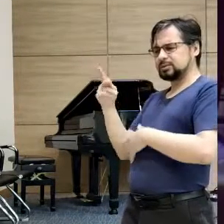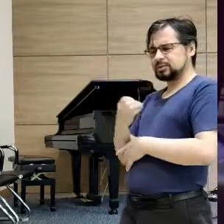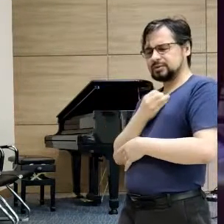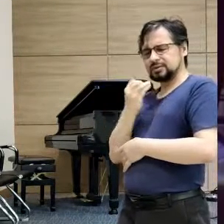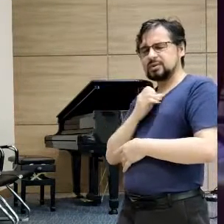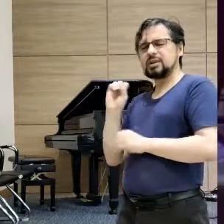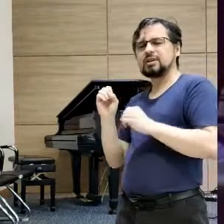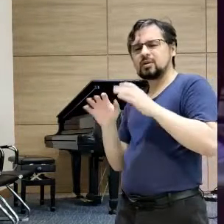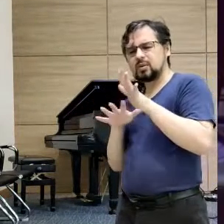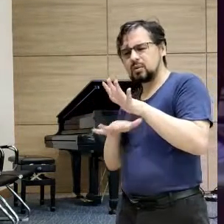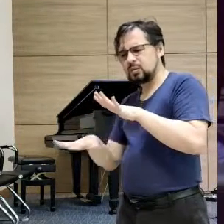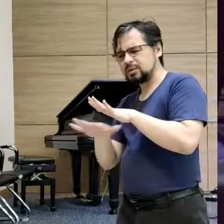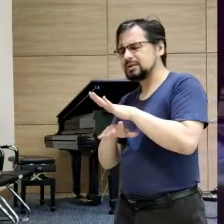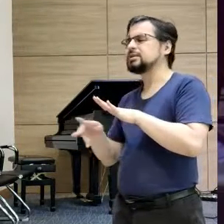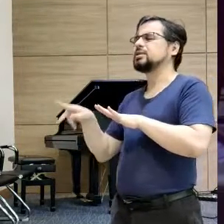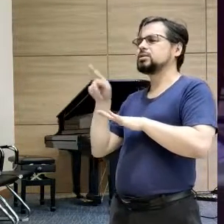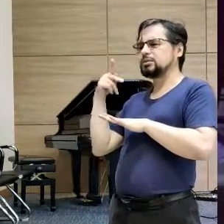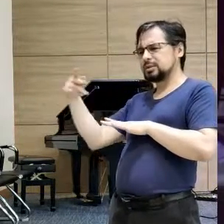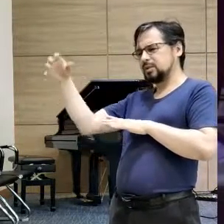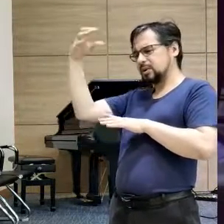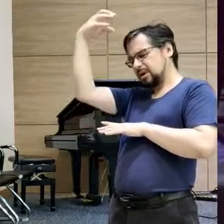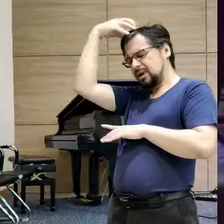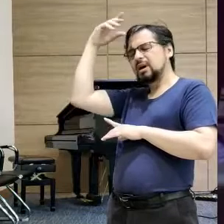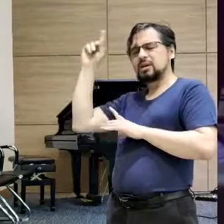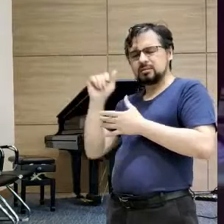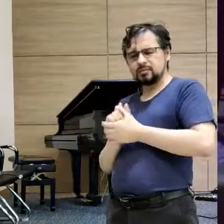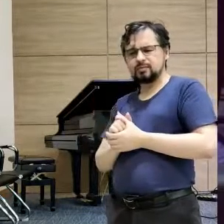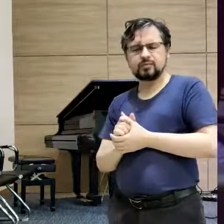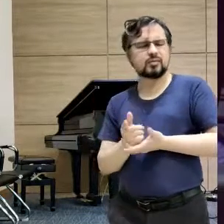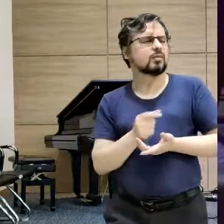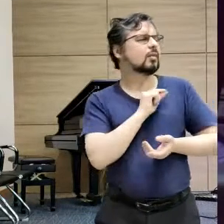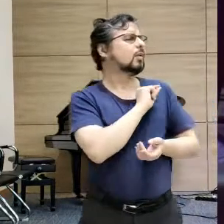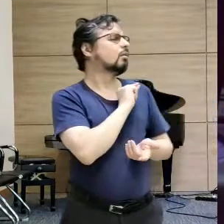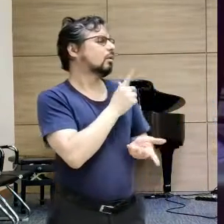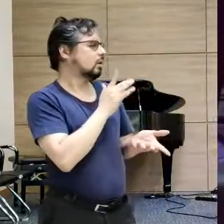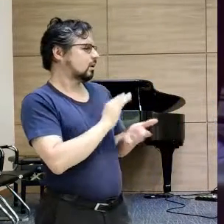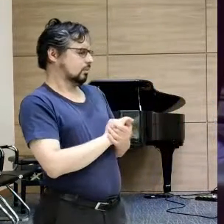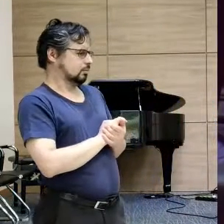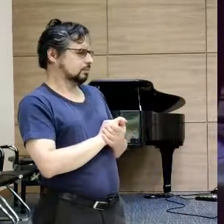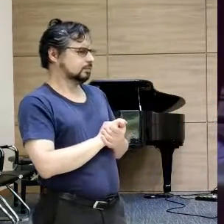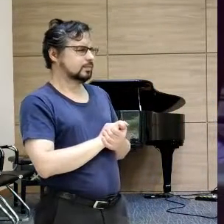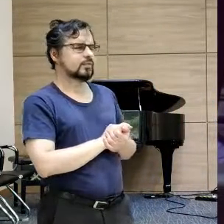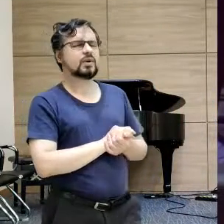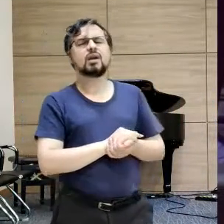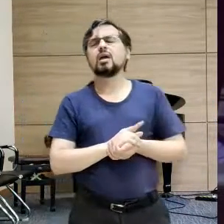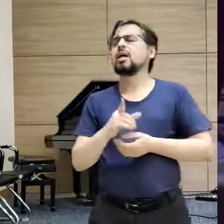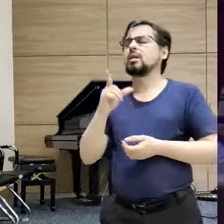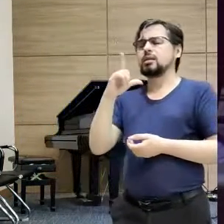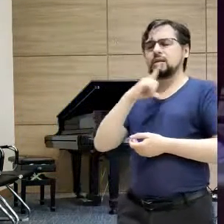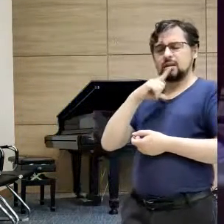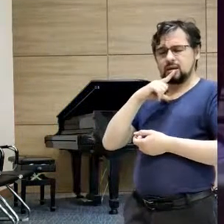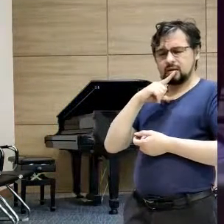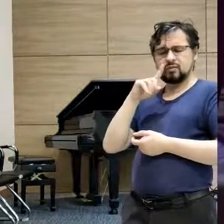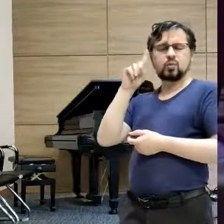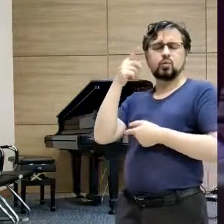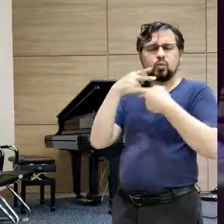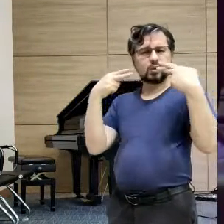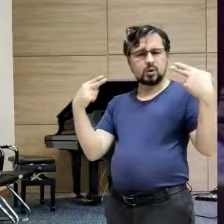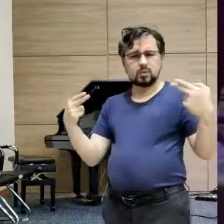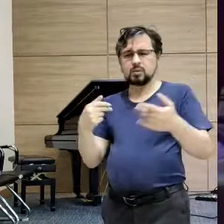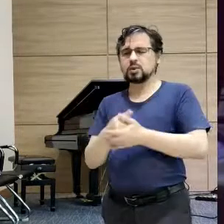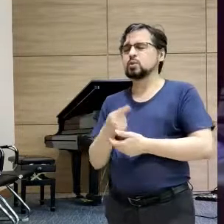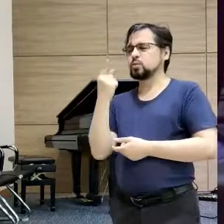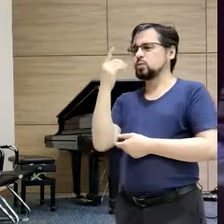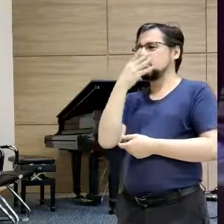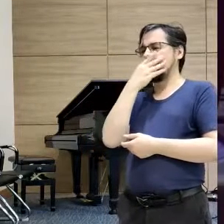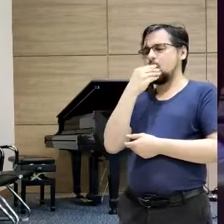Anda acontecendo debaixo das tuas barbas? E o rei pergunta, o quê? Bom, o que está acontecendo é que houve um caso onde um